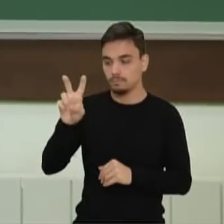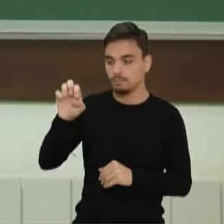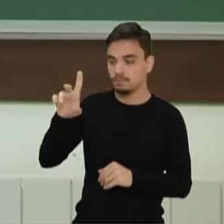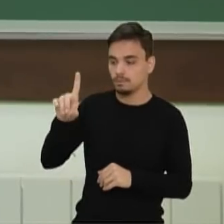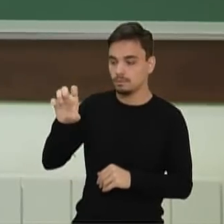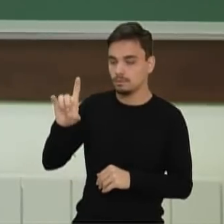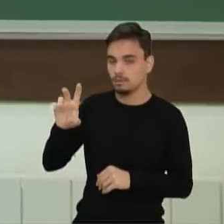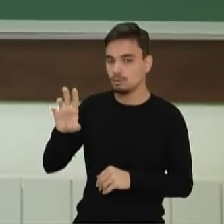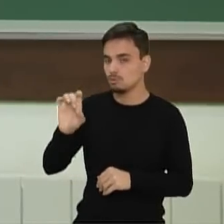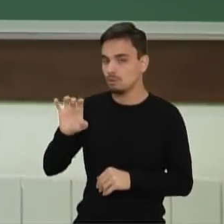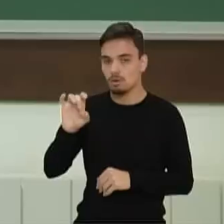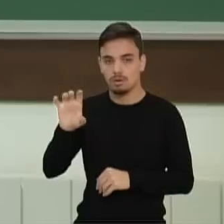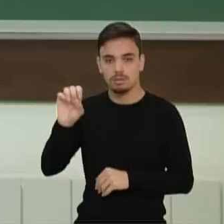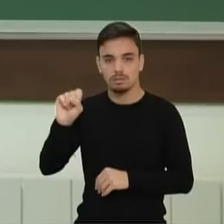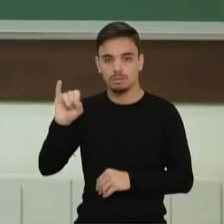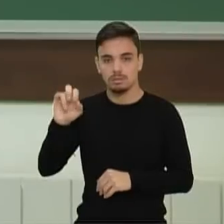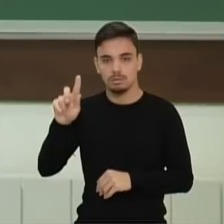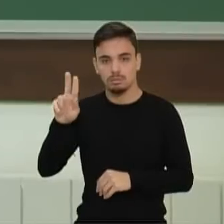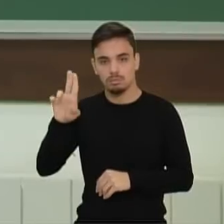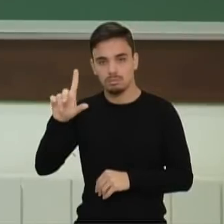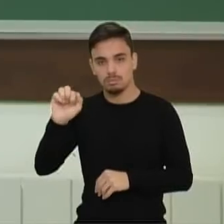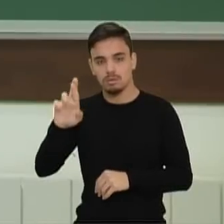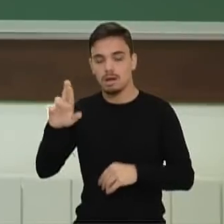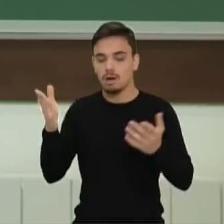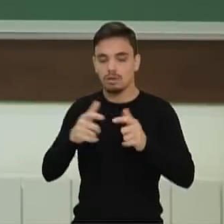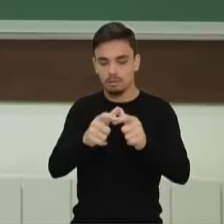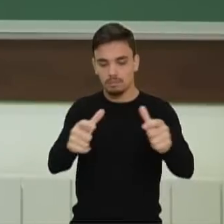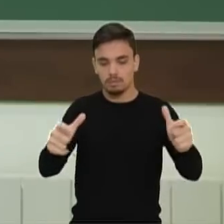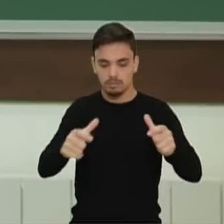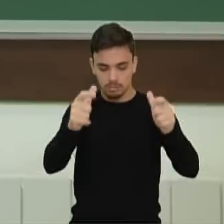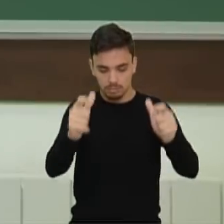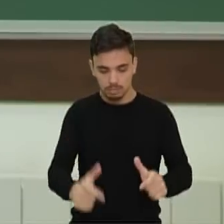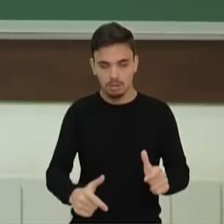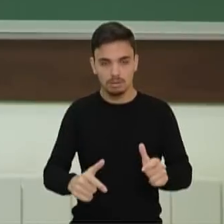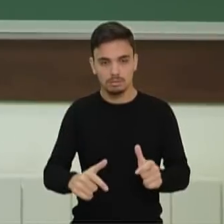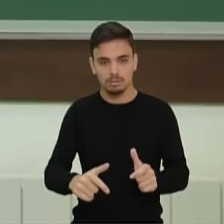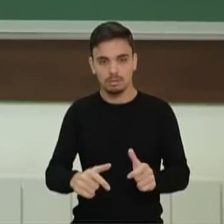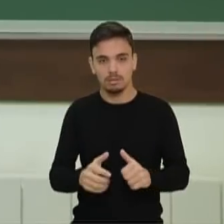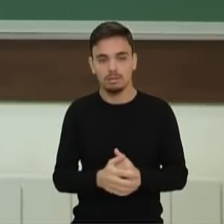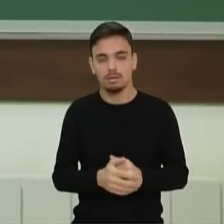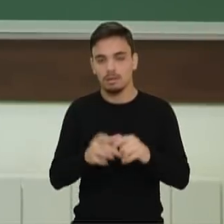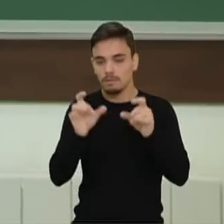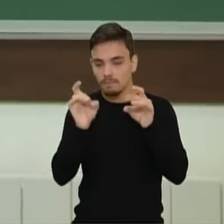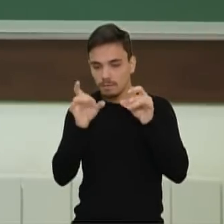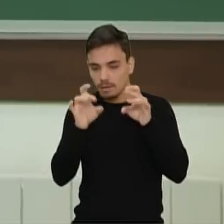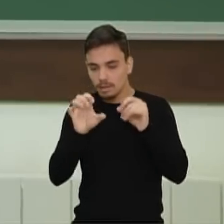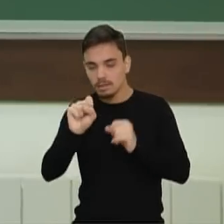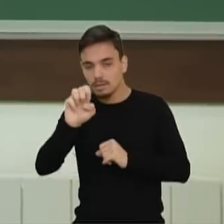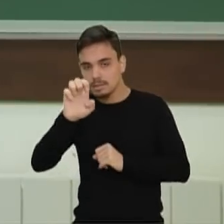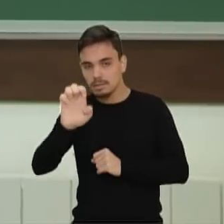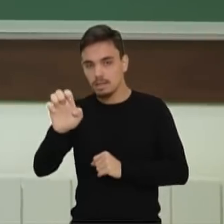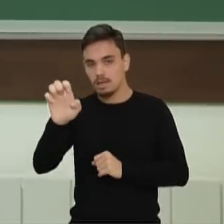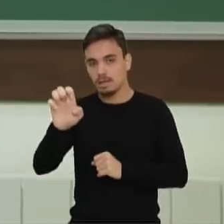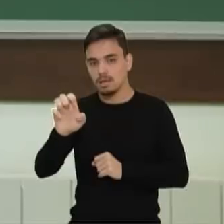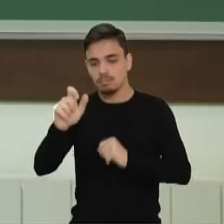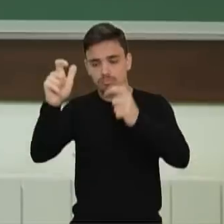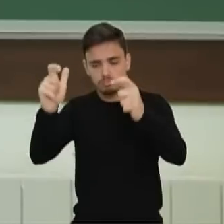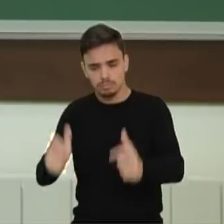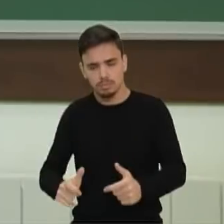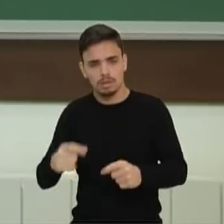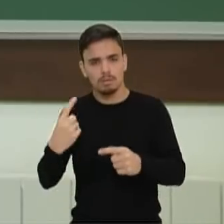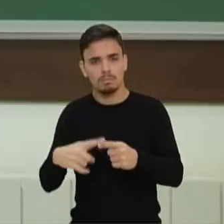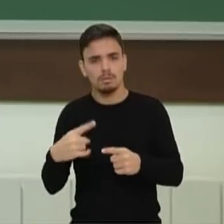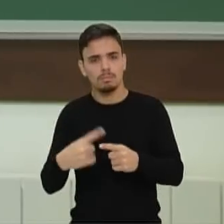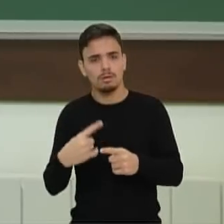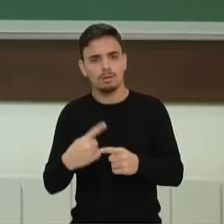singular. Se eu estiver falando em terrenos, então, vendem-se terrenos. Por quê? Porque terrenos